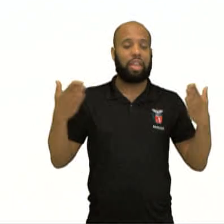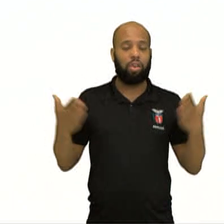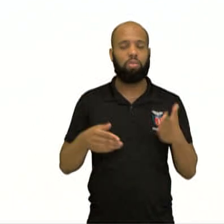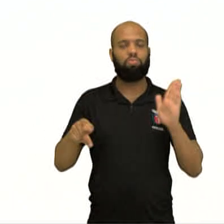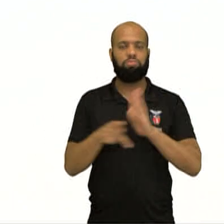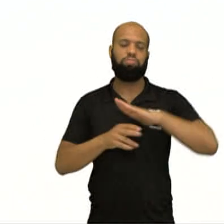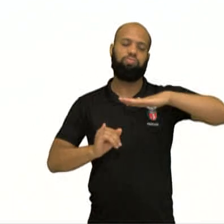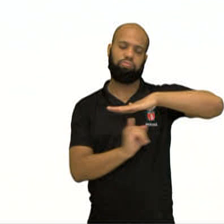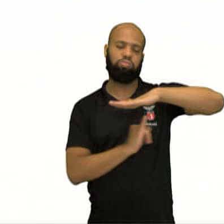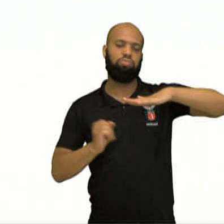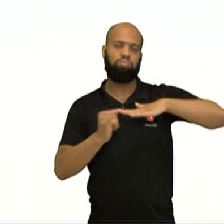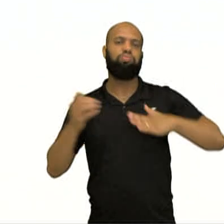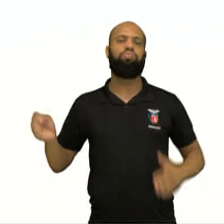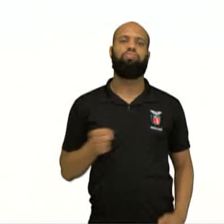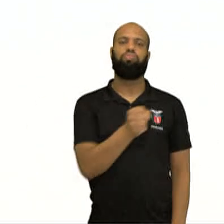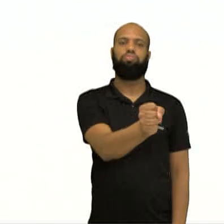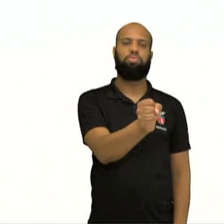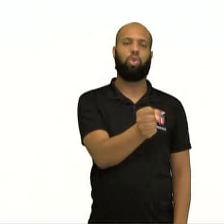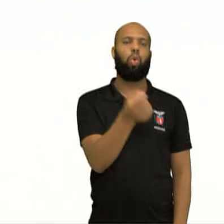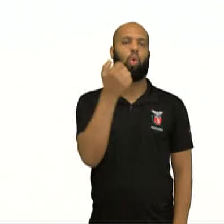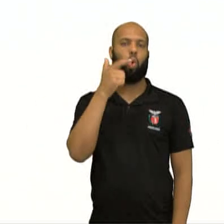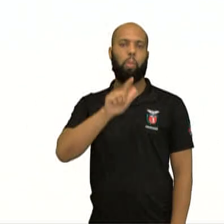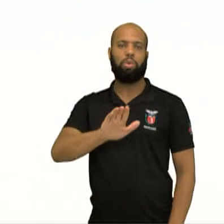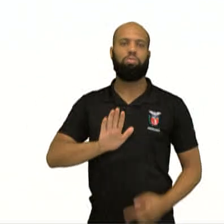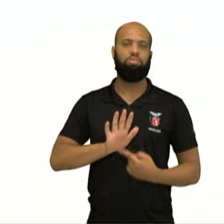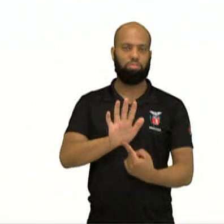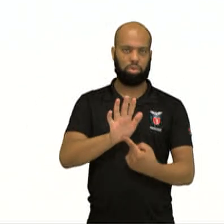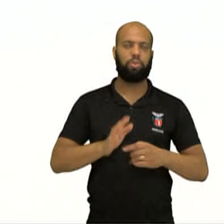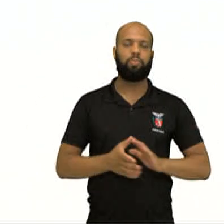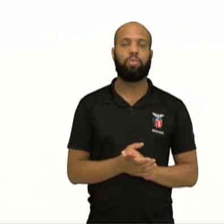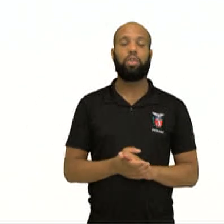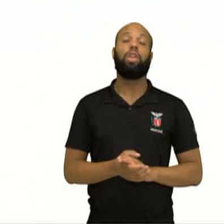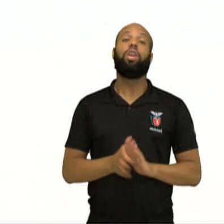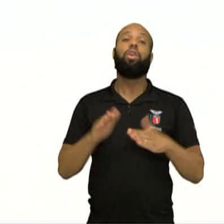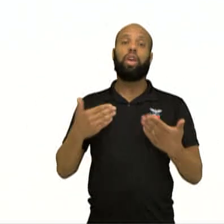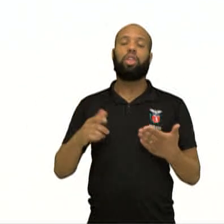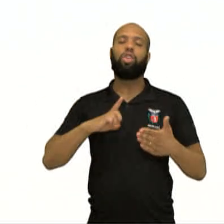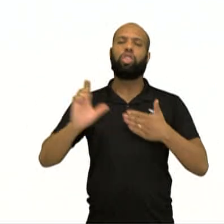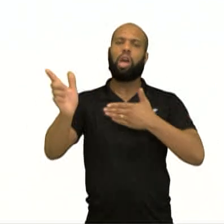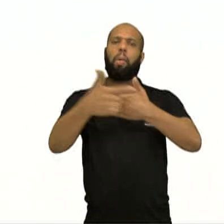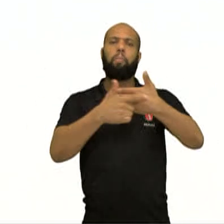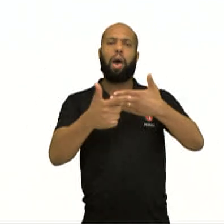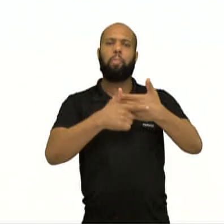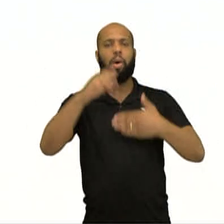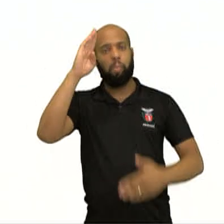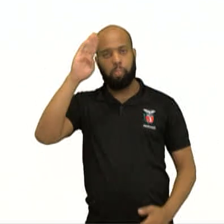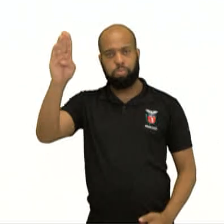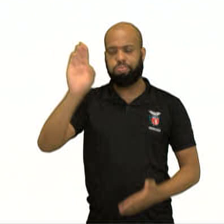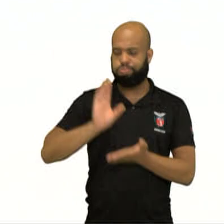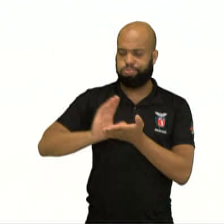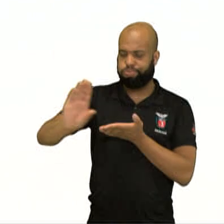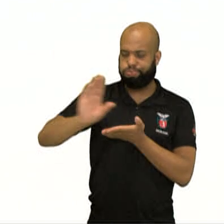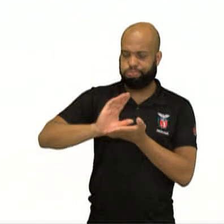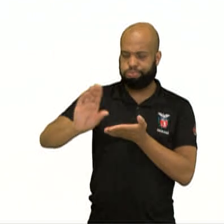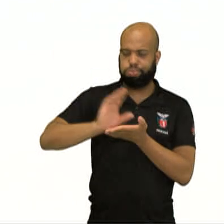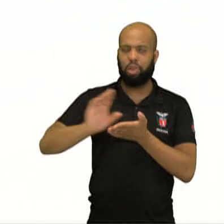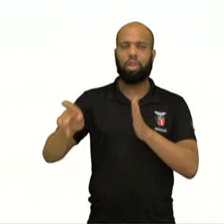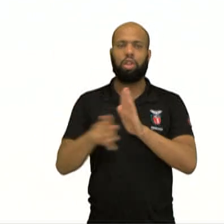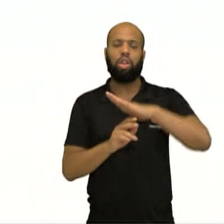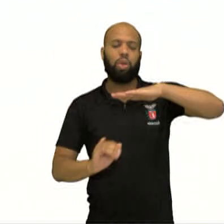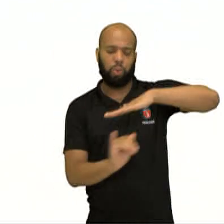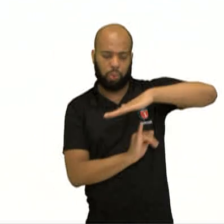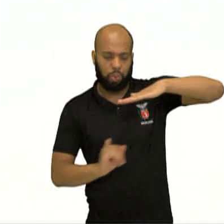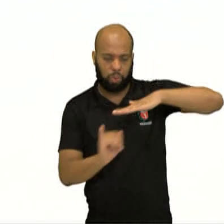da indústria e não mais da agricultura. O papel de principal investidor da